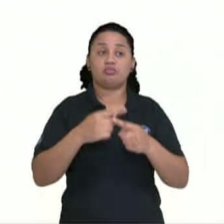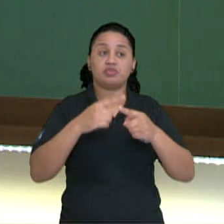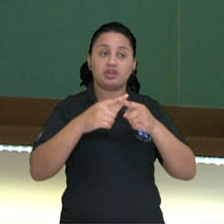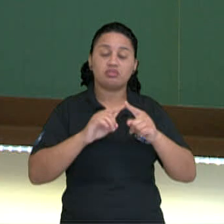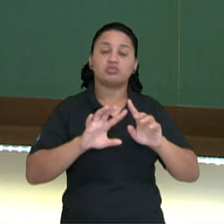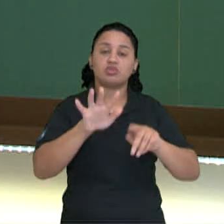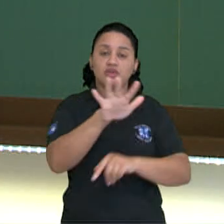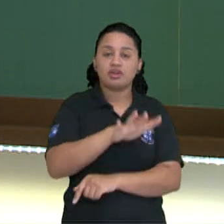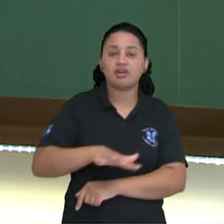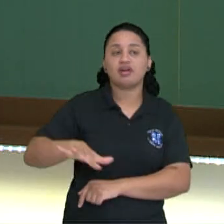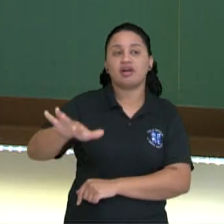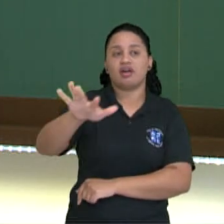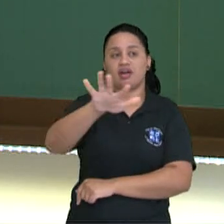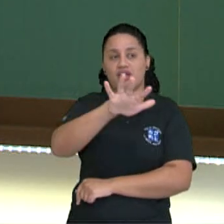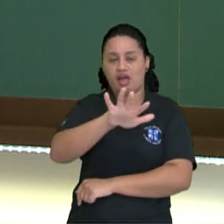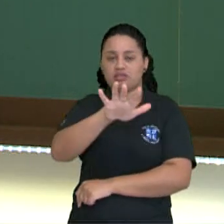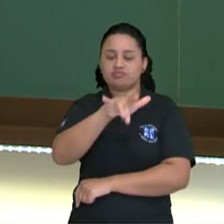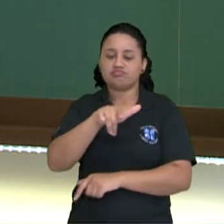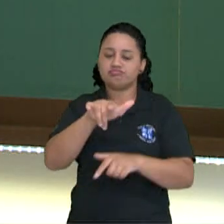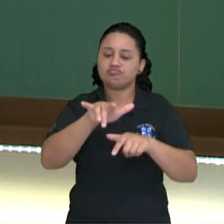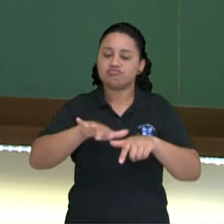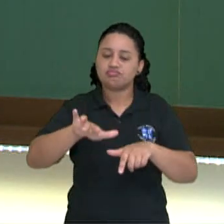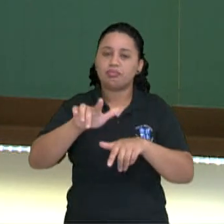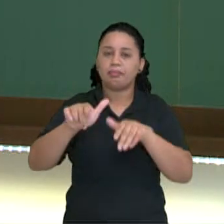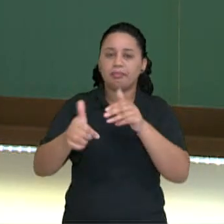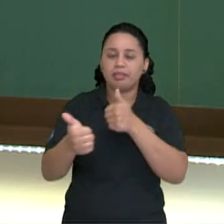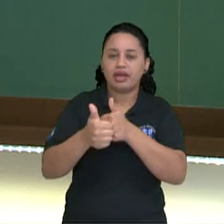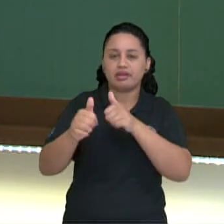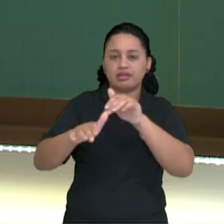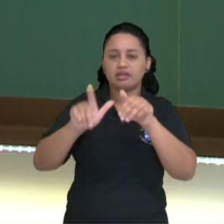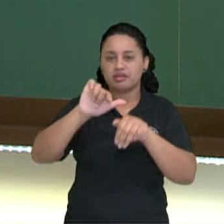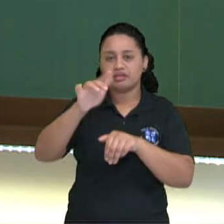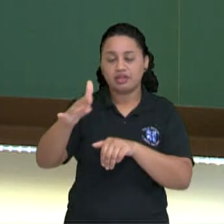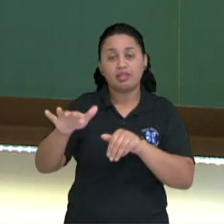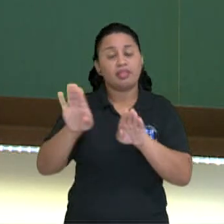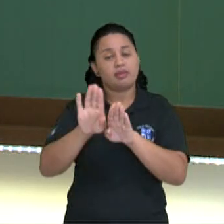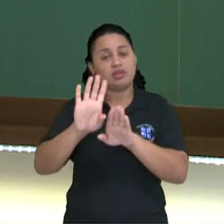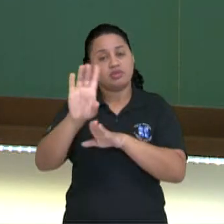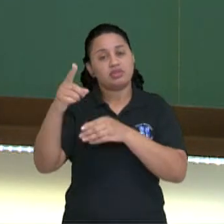a zona do areal do cais, como aliás toda a cidade da